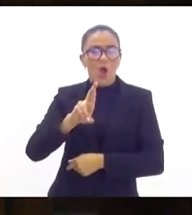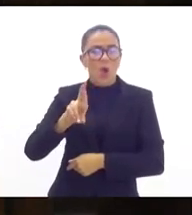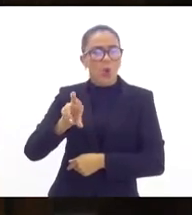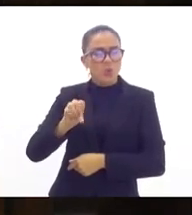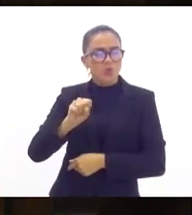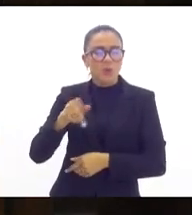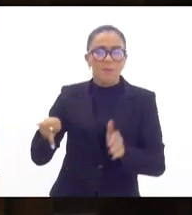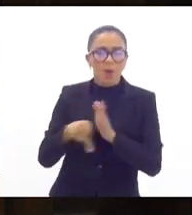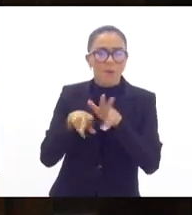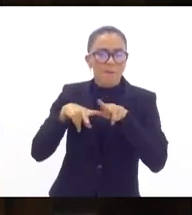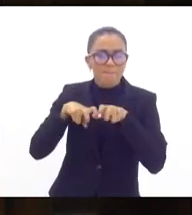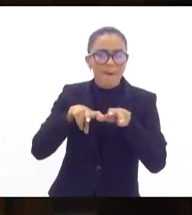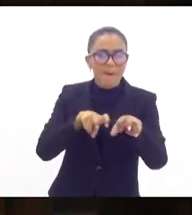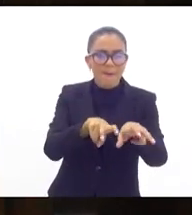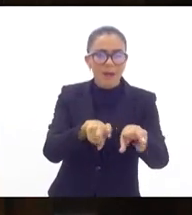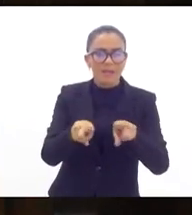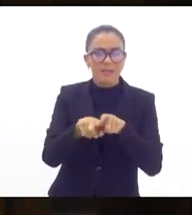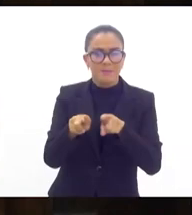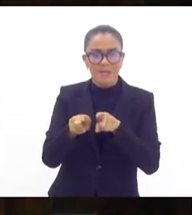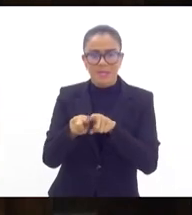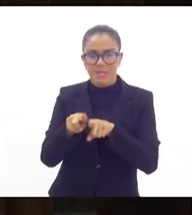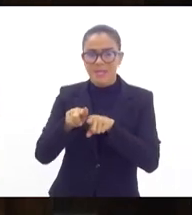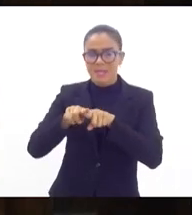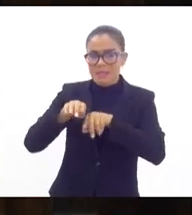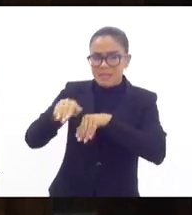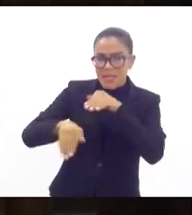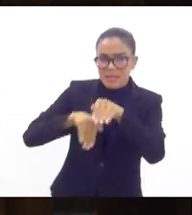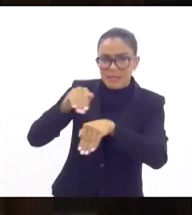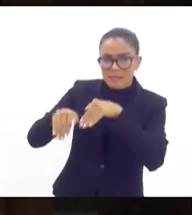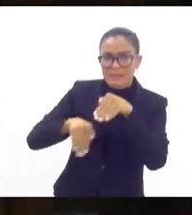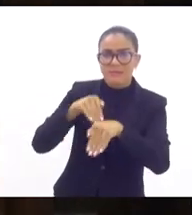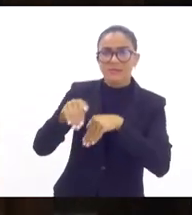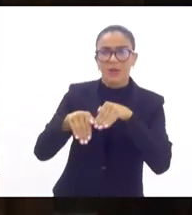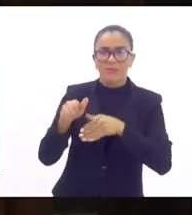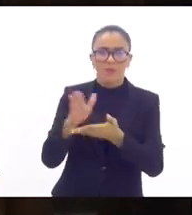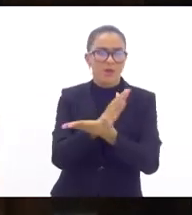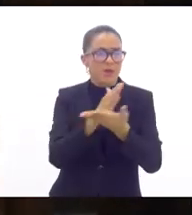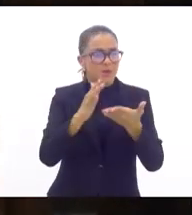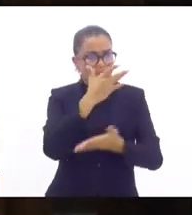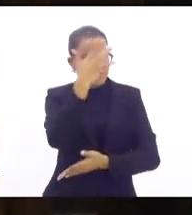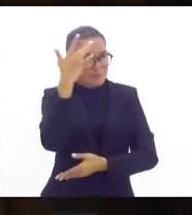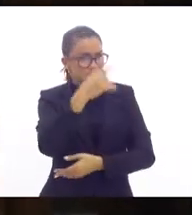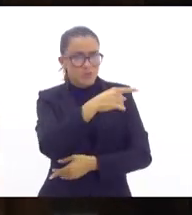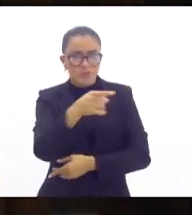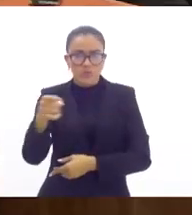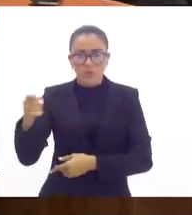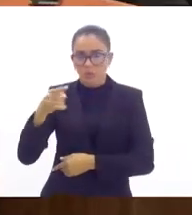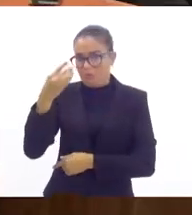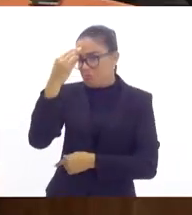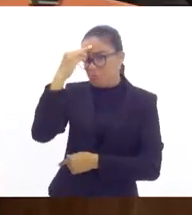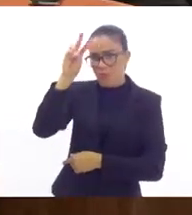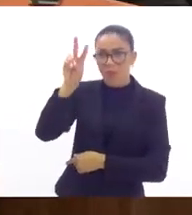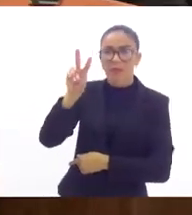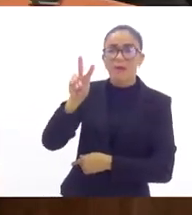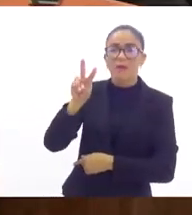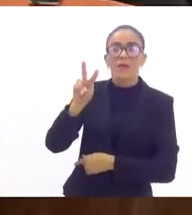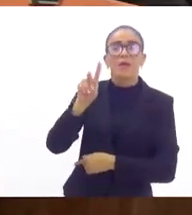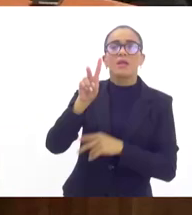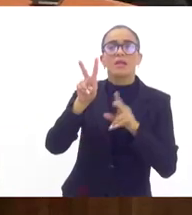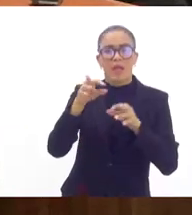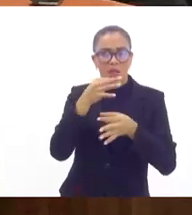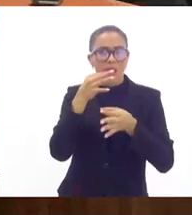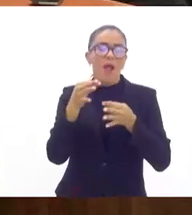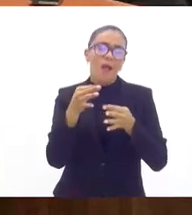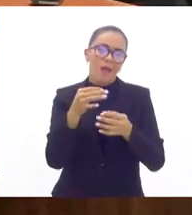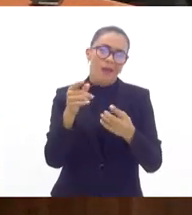o problema do Júlio Delamare que é para natação E aí eu acho que algumas pessoas aqui não lembram tinham uma opção de fazer